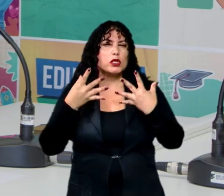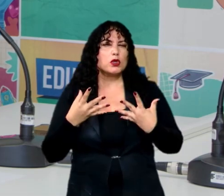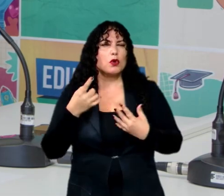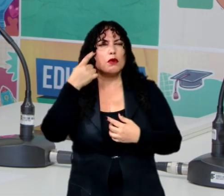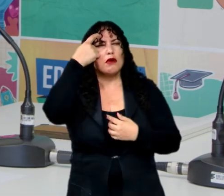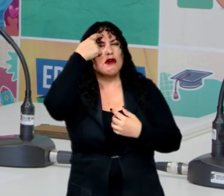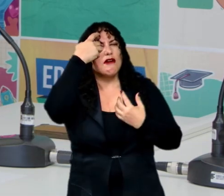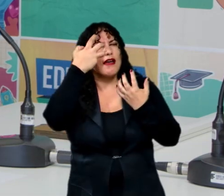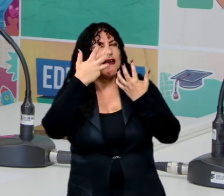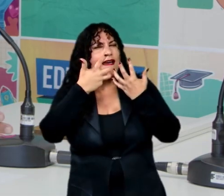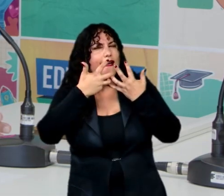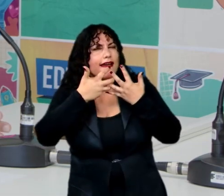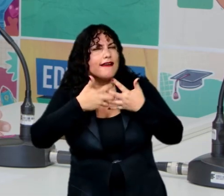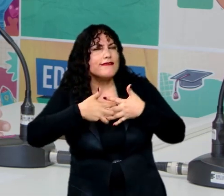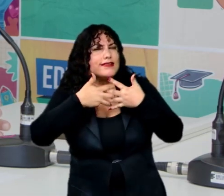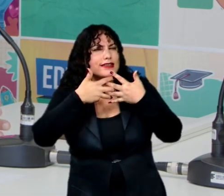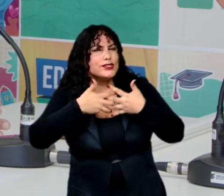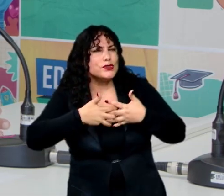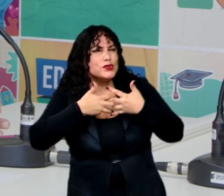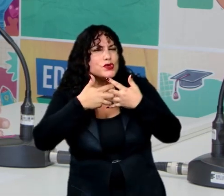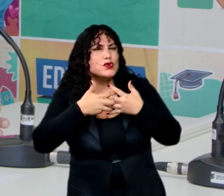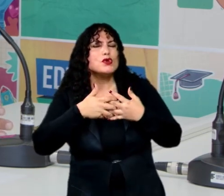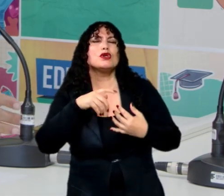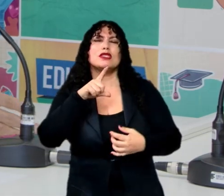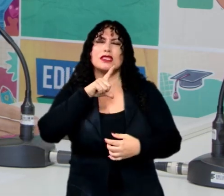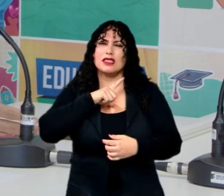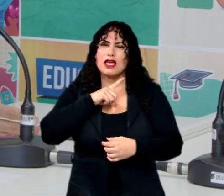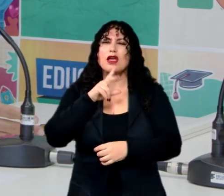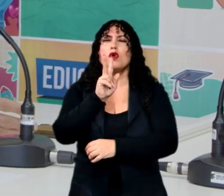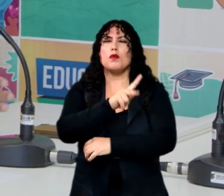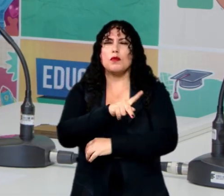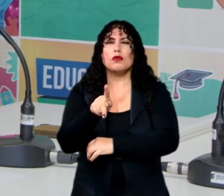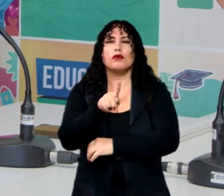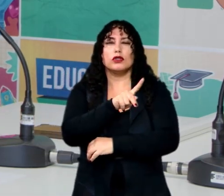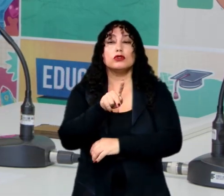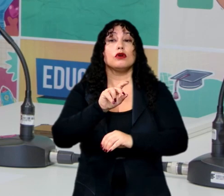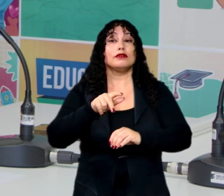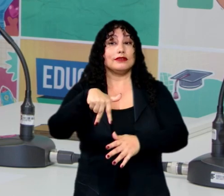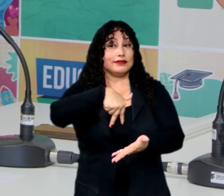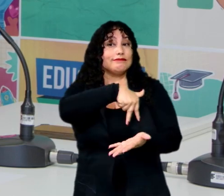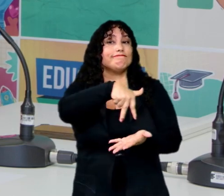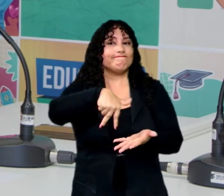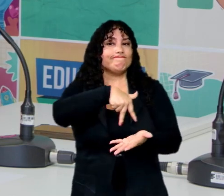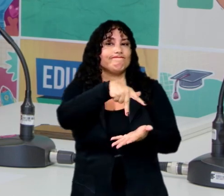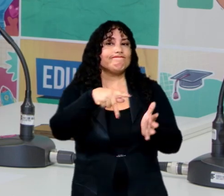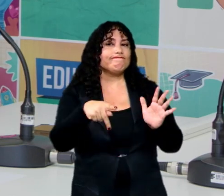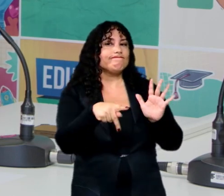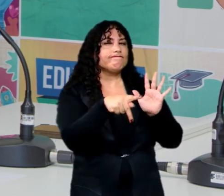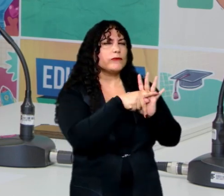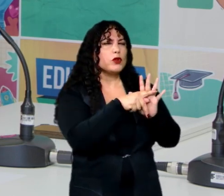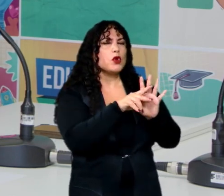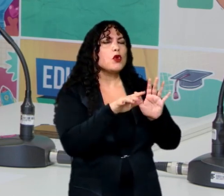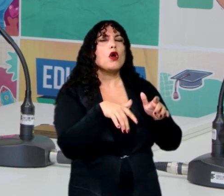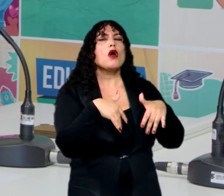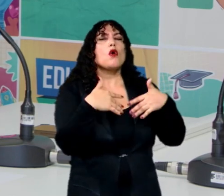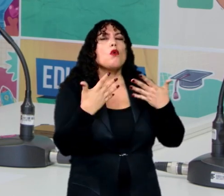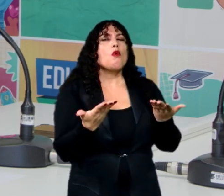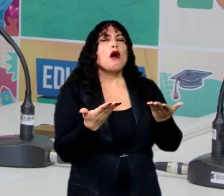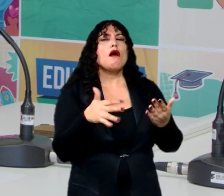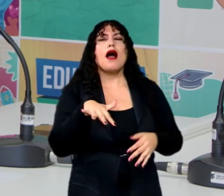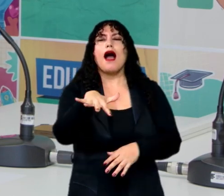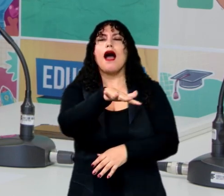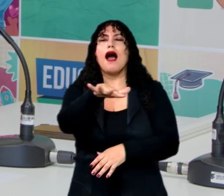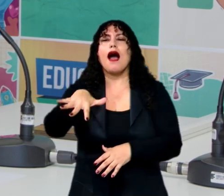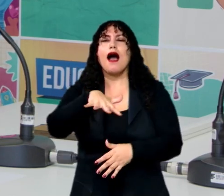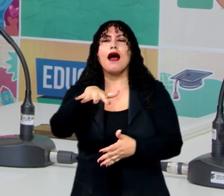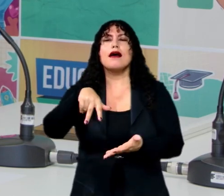pensando assim, temos o professor de dança, quais outras áreas da dança,